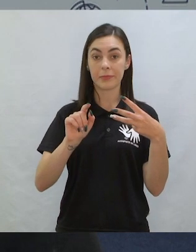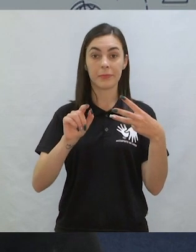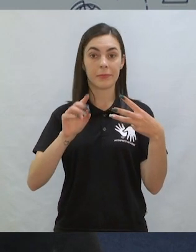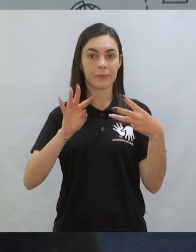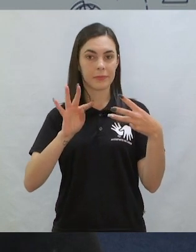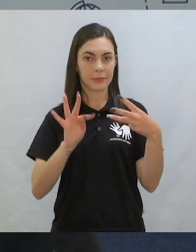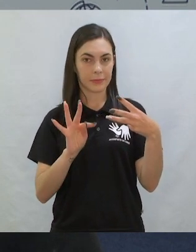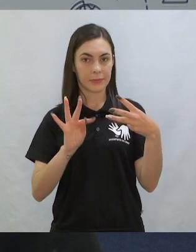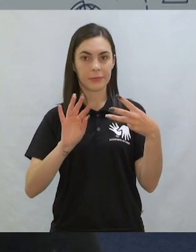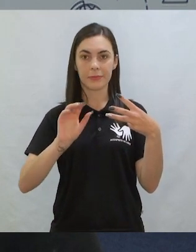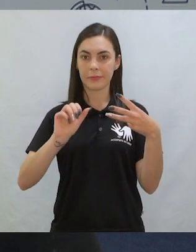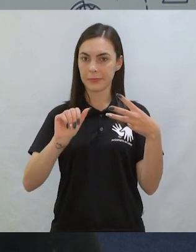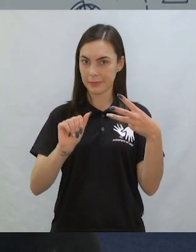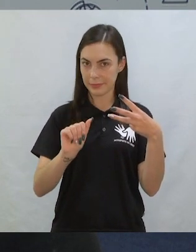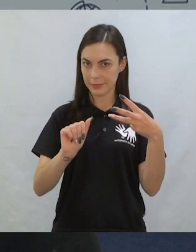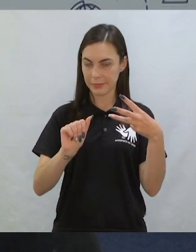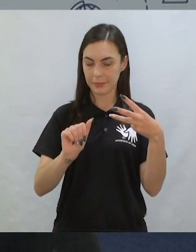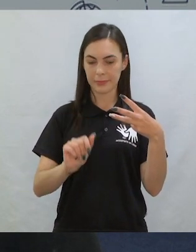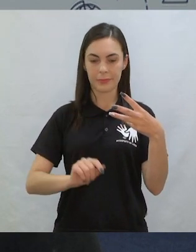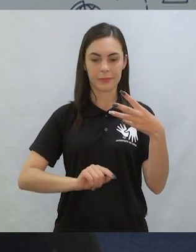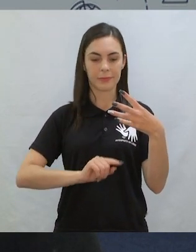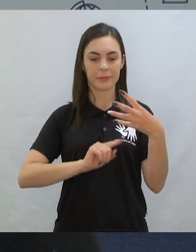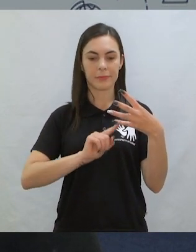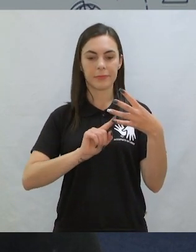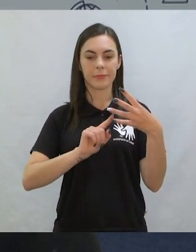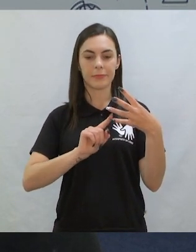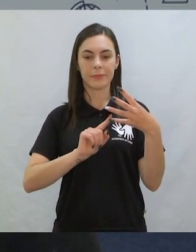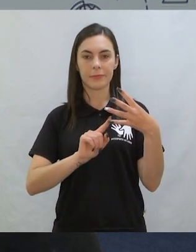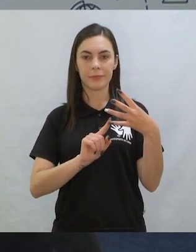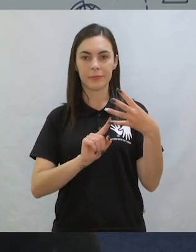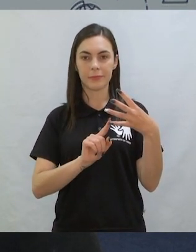A letra T e a letra A.